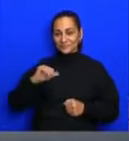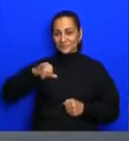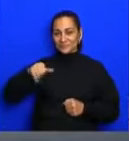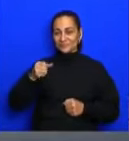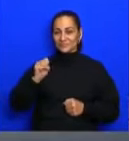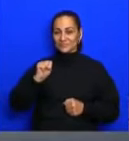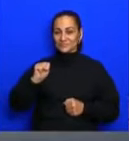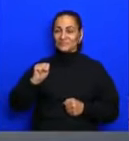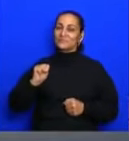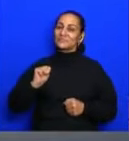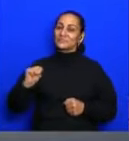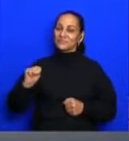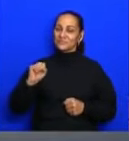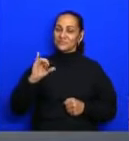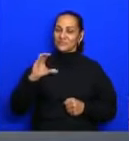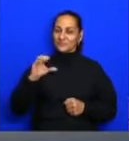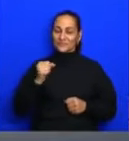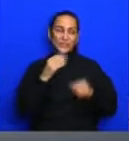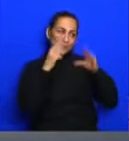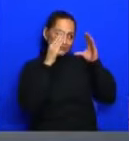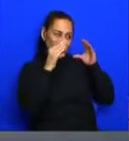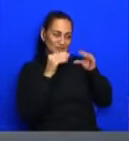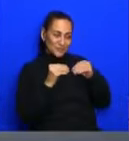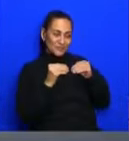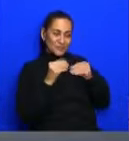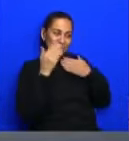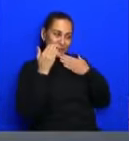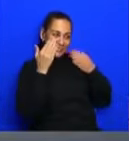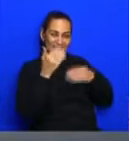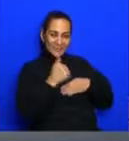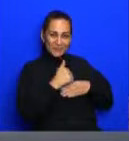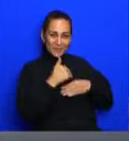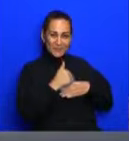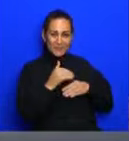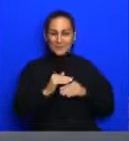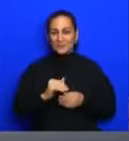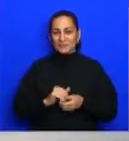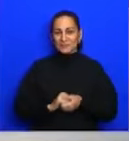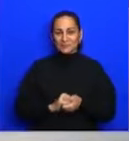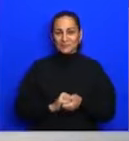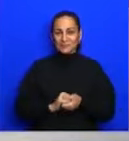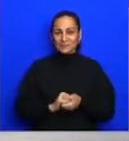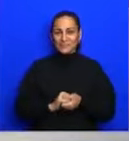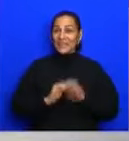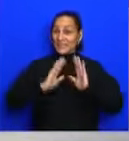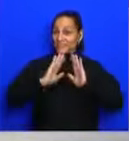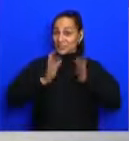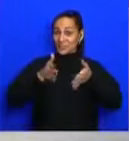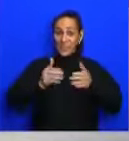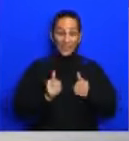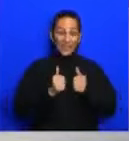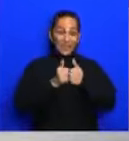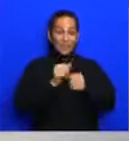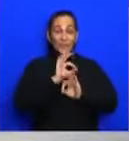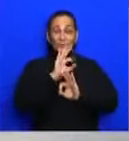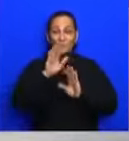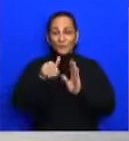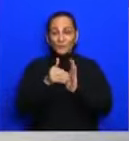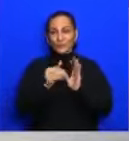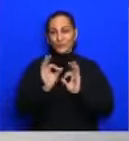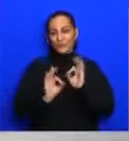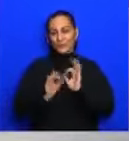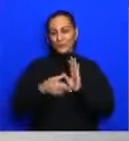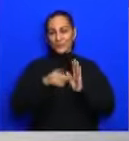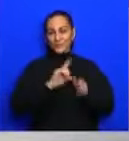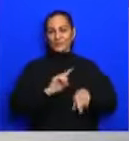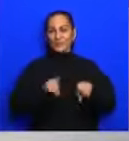e Jéssica Santos. Muito boa noite. Boa noite. Obrigada pela presença. Obrigada eu. Elas já acompanharam todos os procedimentos